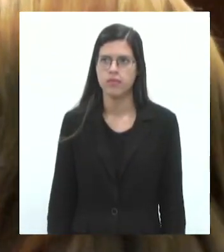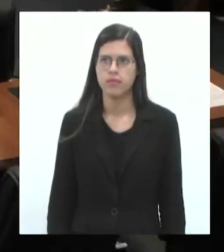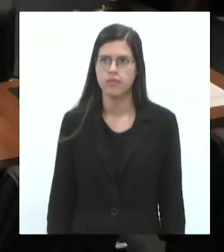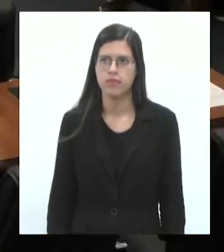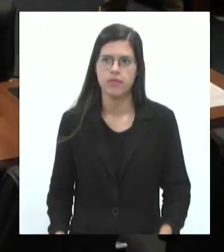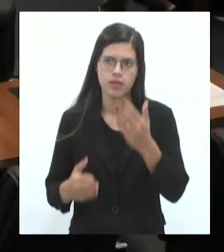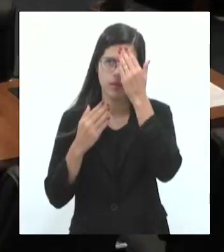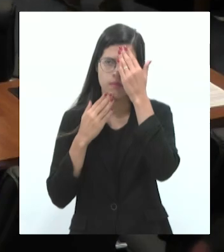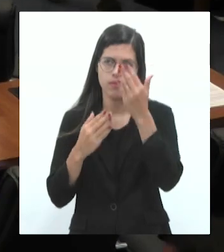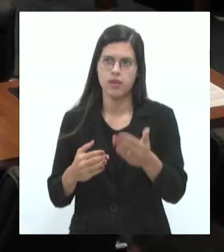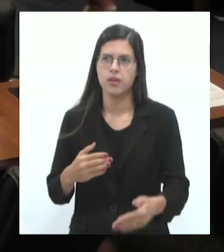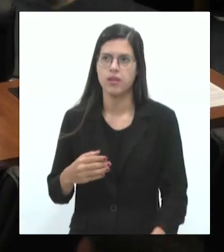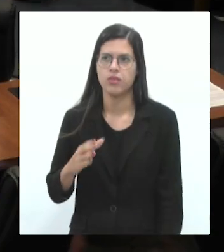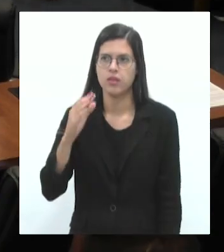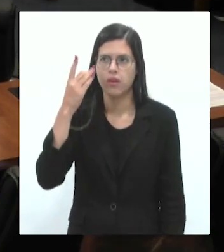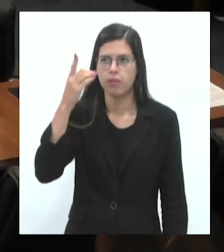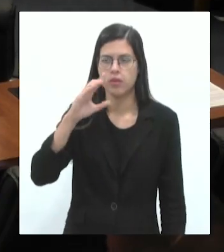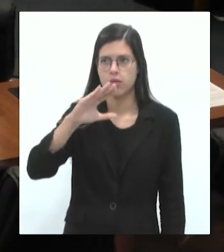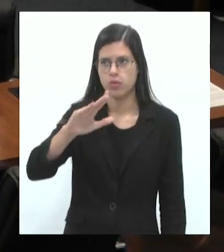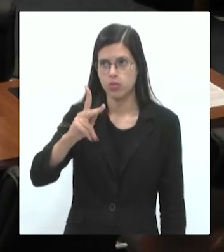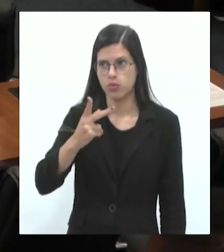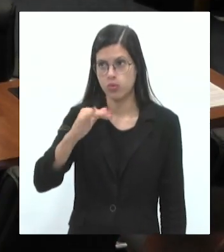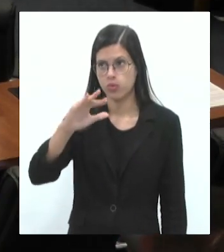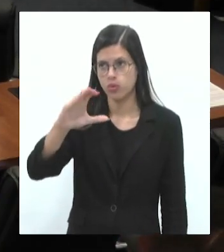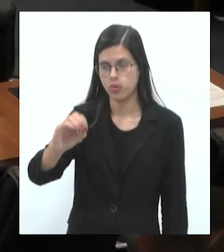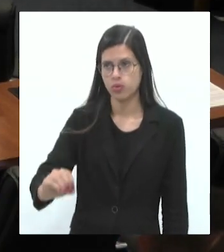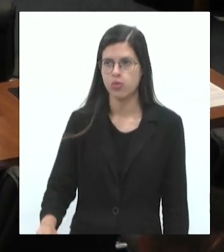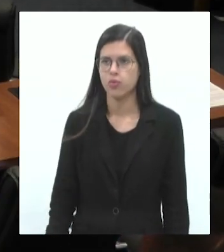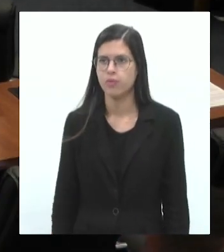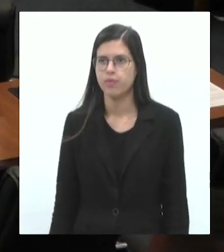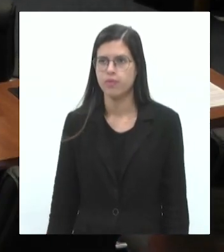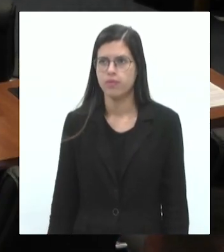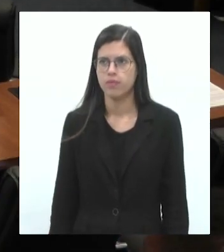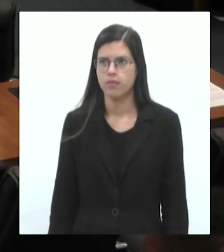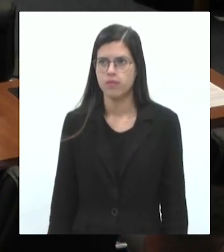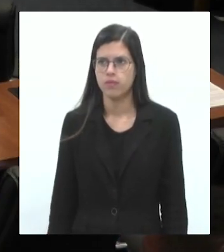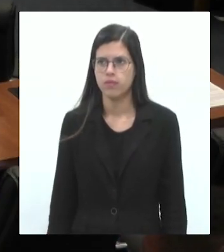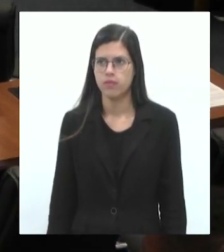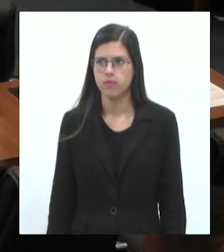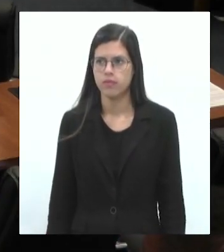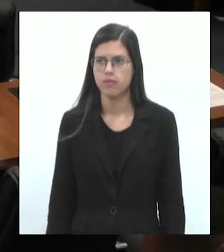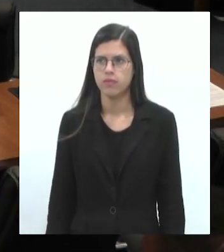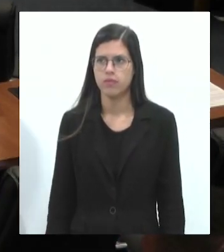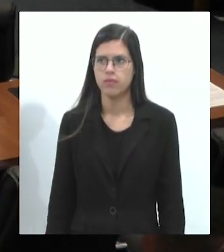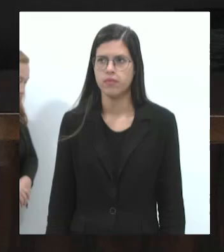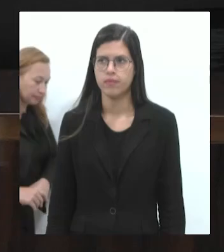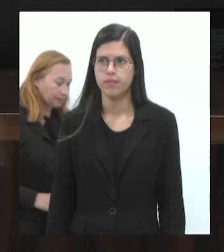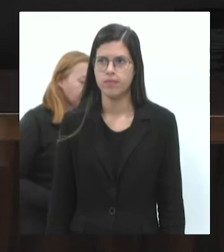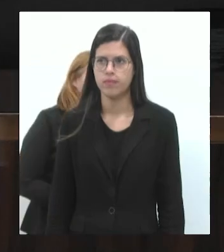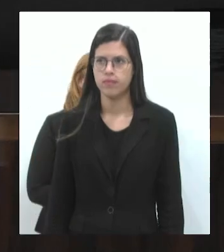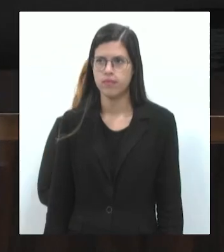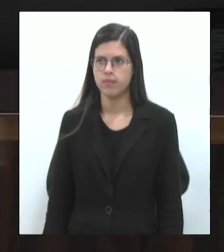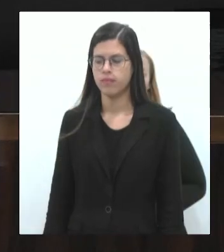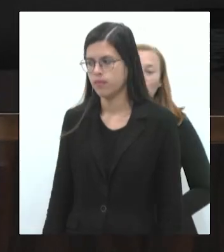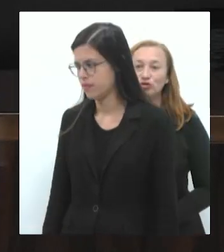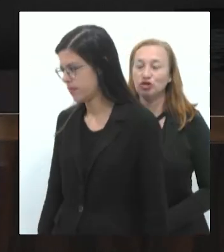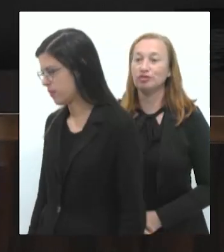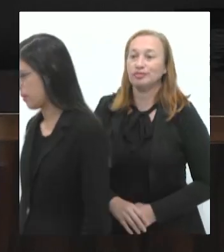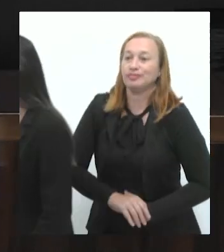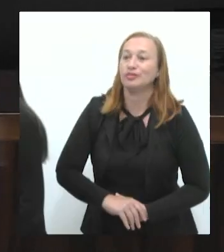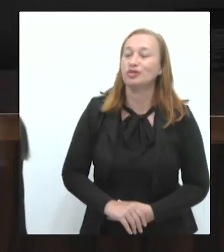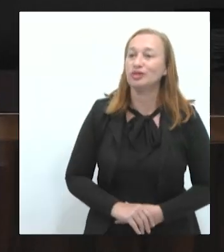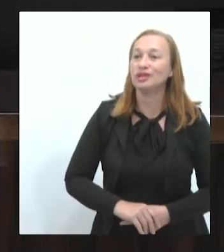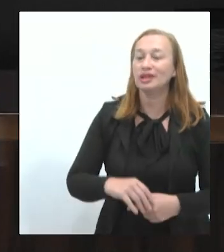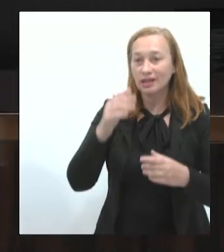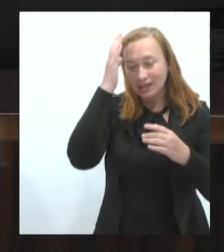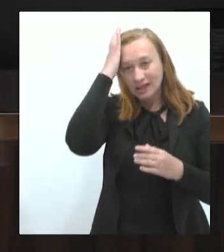Obrigado, deputado Chico. Pode deixar que a gente está vendo com carinho. Senhor presidente. Isso porque Vossa Excelência está usando a chancela do deputado Luiz Paulo. Mas,